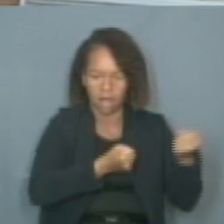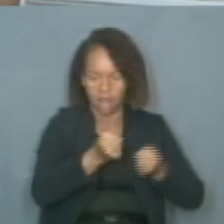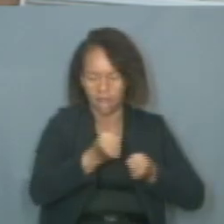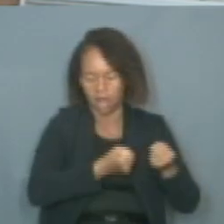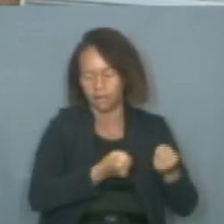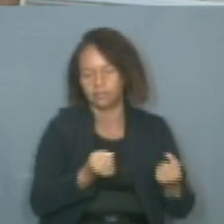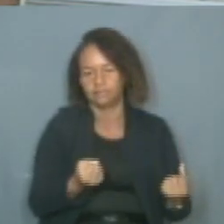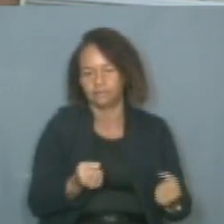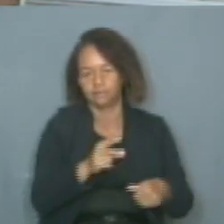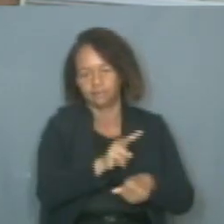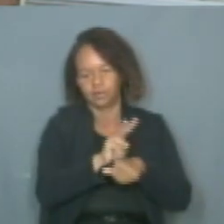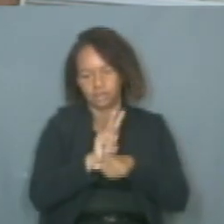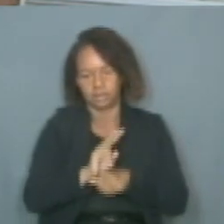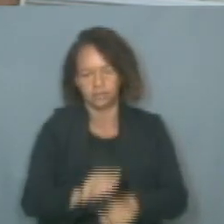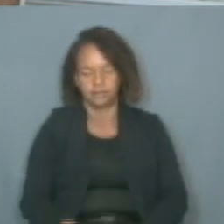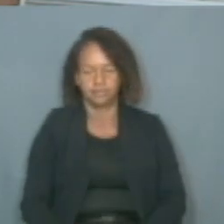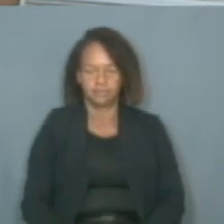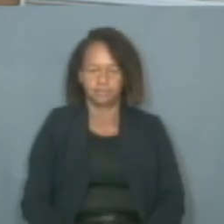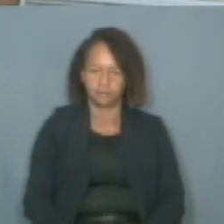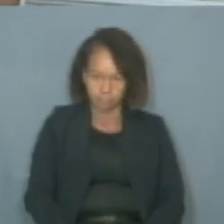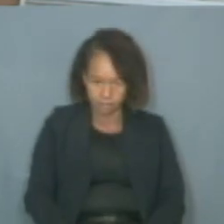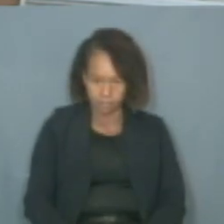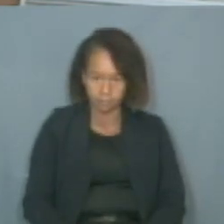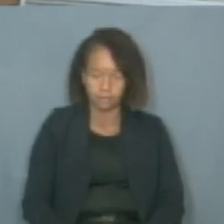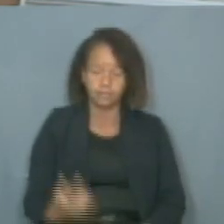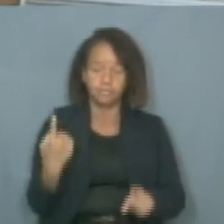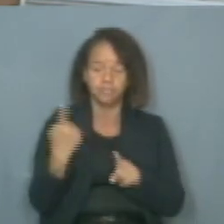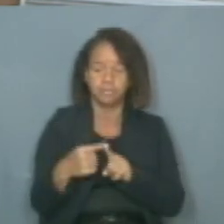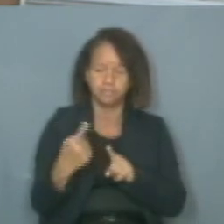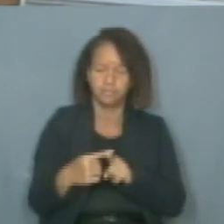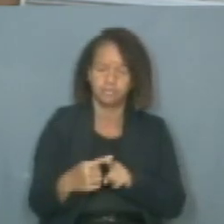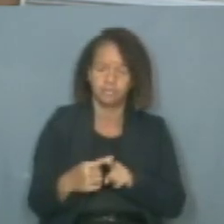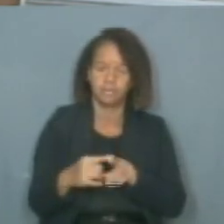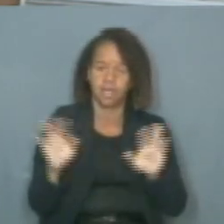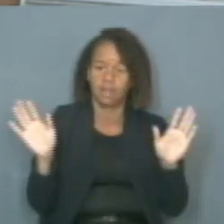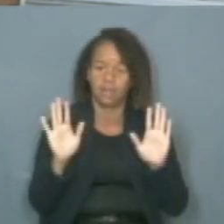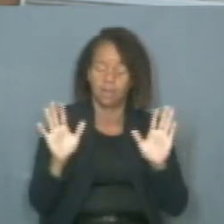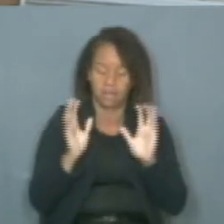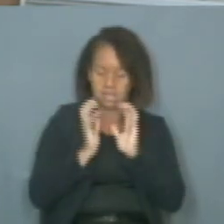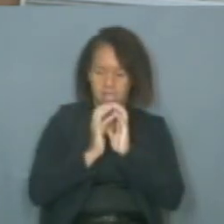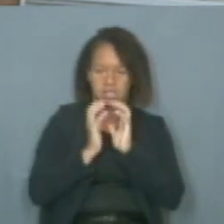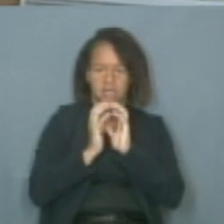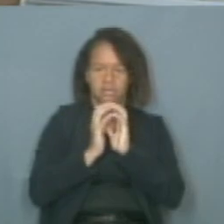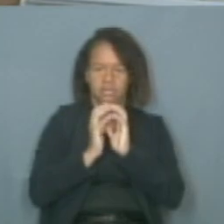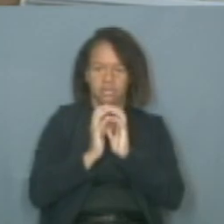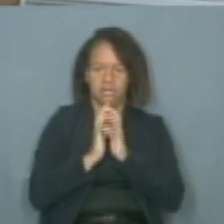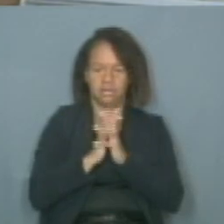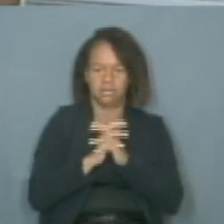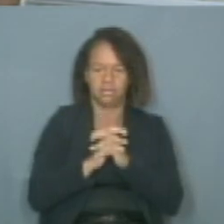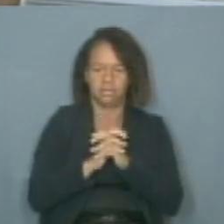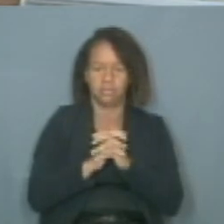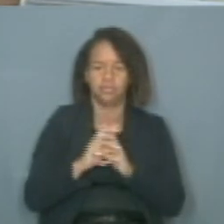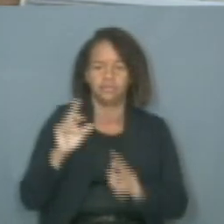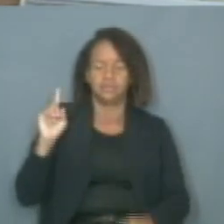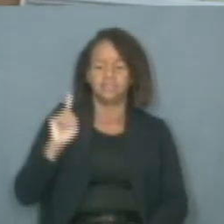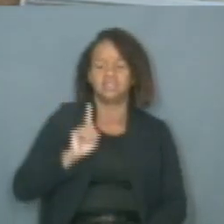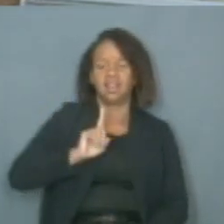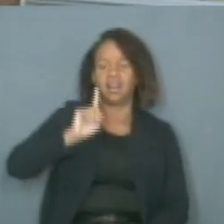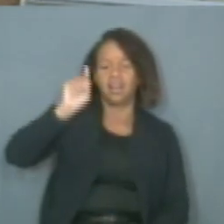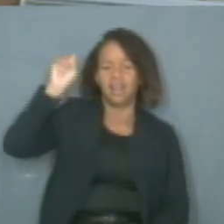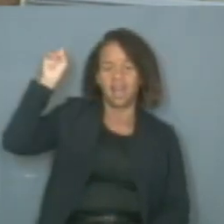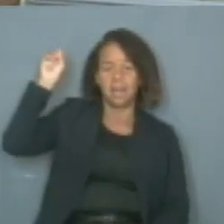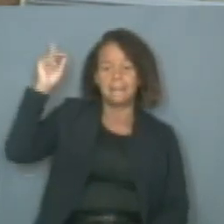pego emprestado. Segundo, porque ele chega, não é em Recife, vereador Carlos Muniz, ele chega lá